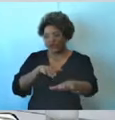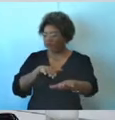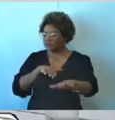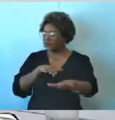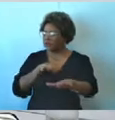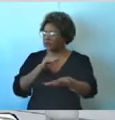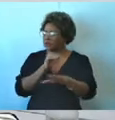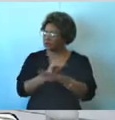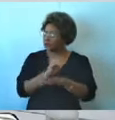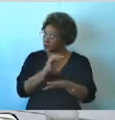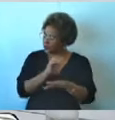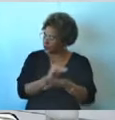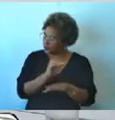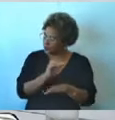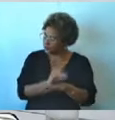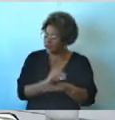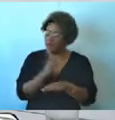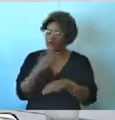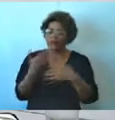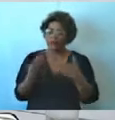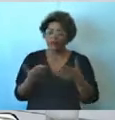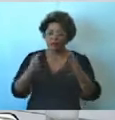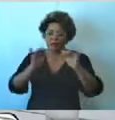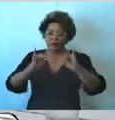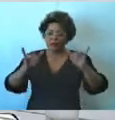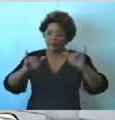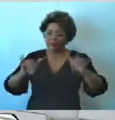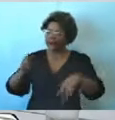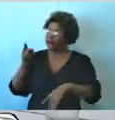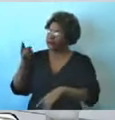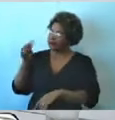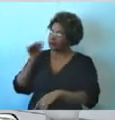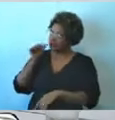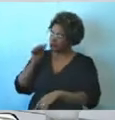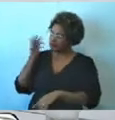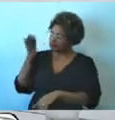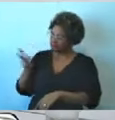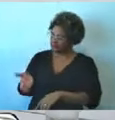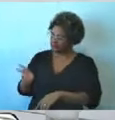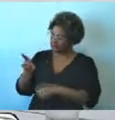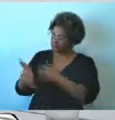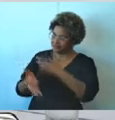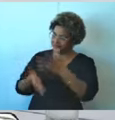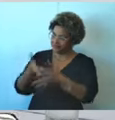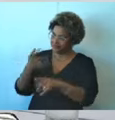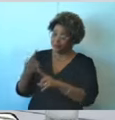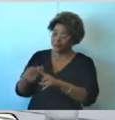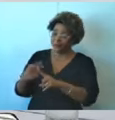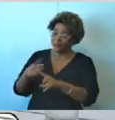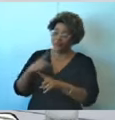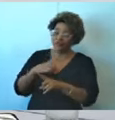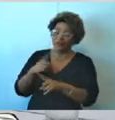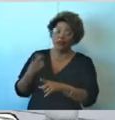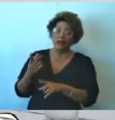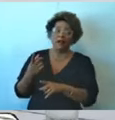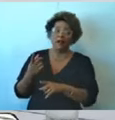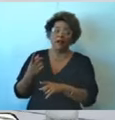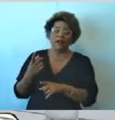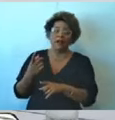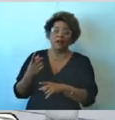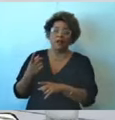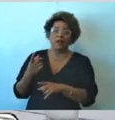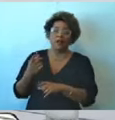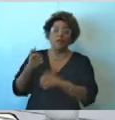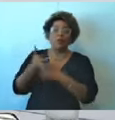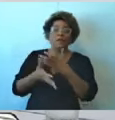cuidar dessa campanha que a senhora falou, porque existe um pensamento de que vai ser obrigatório o uso